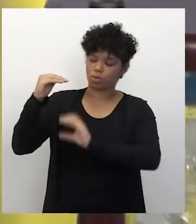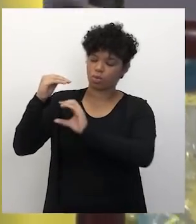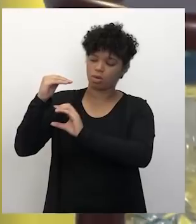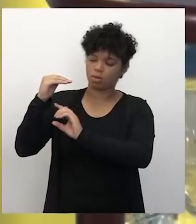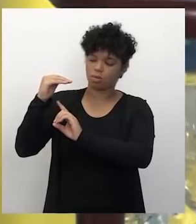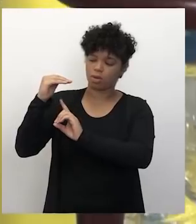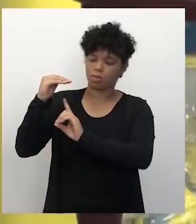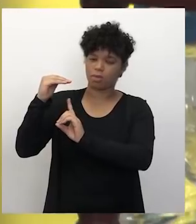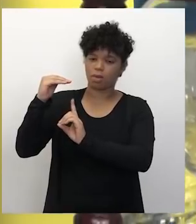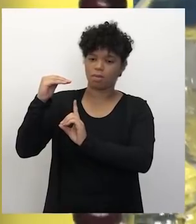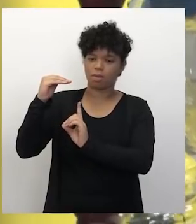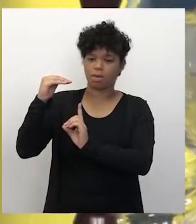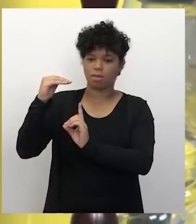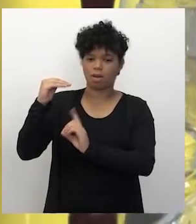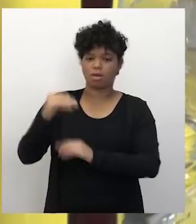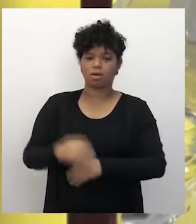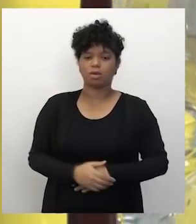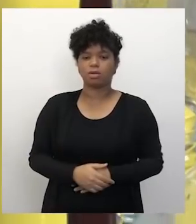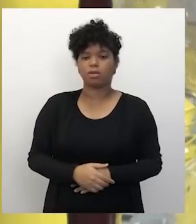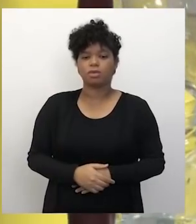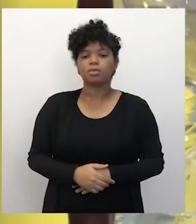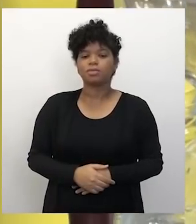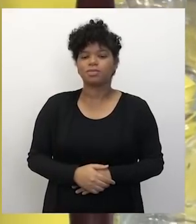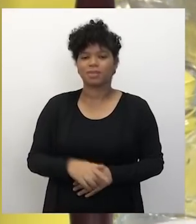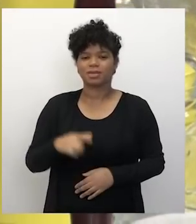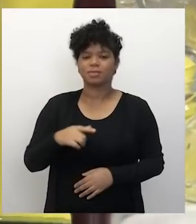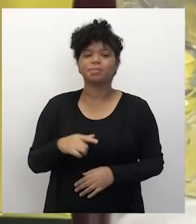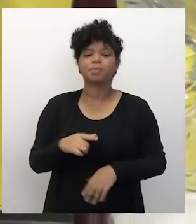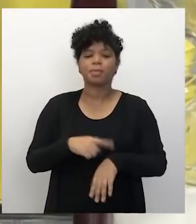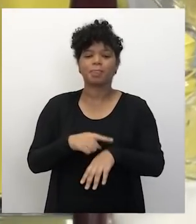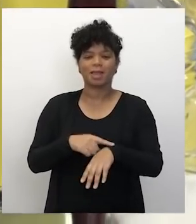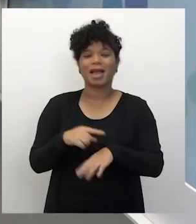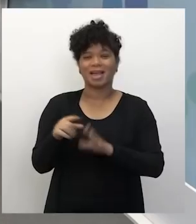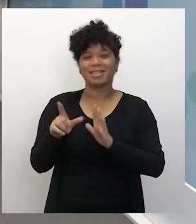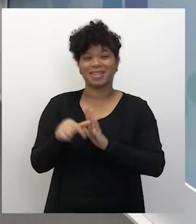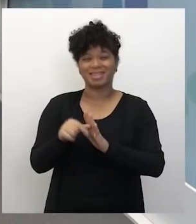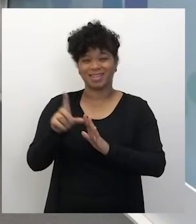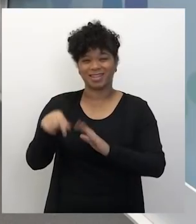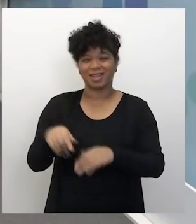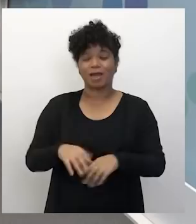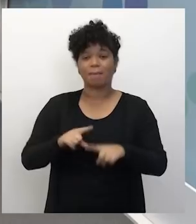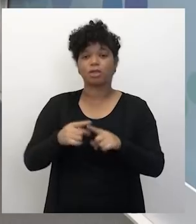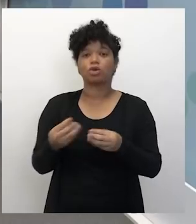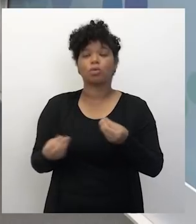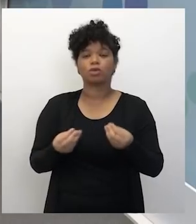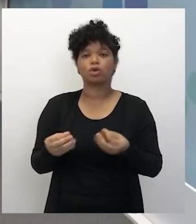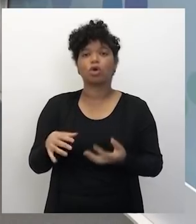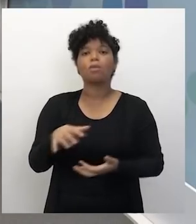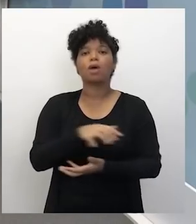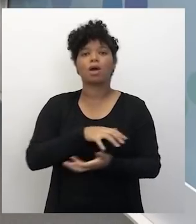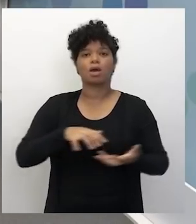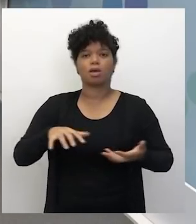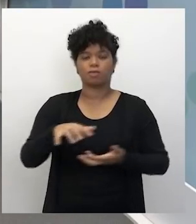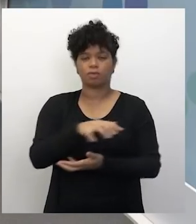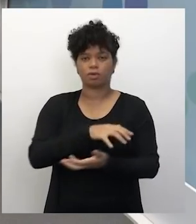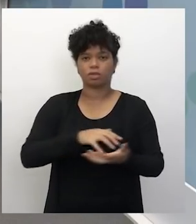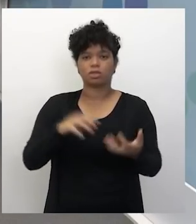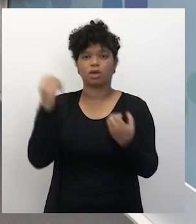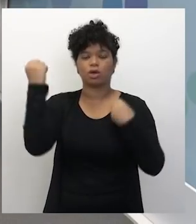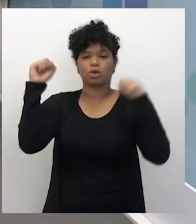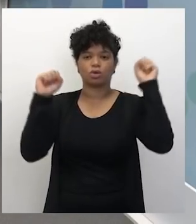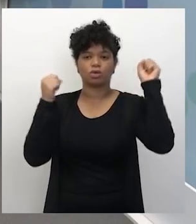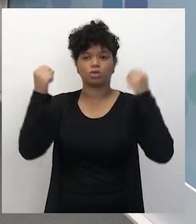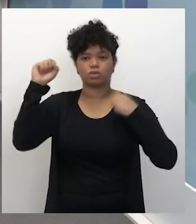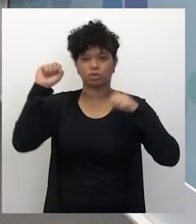está meio atrasadinho. Mas, a partir do quê? Da Revolução Industrial. É a partir deste momento que